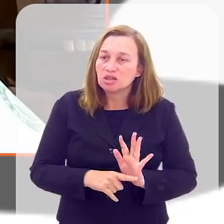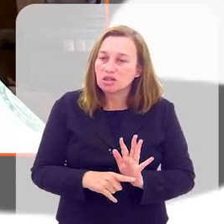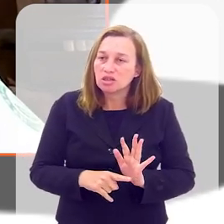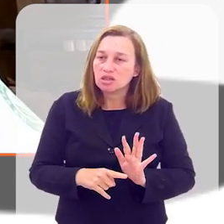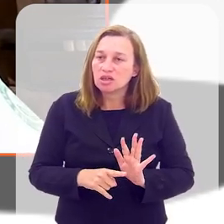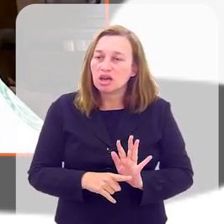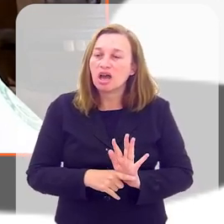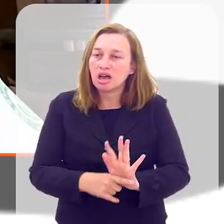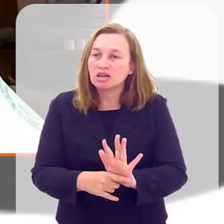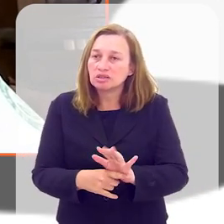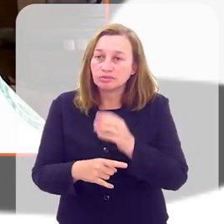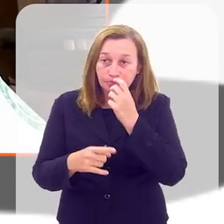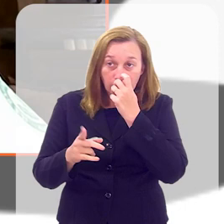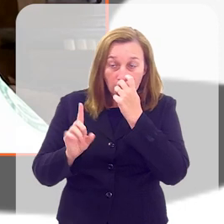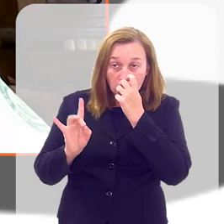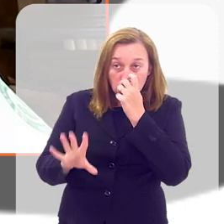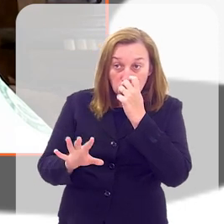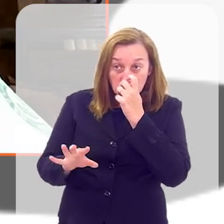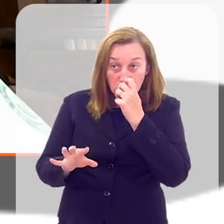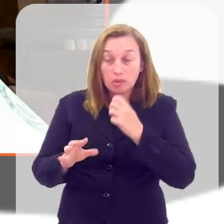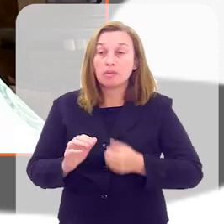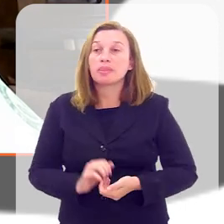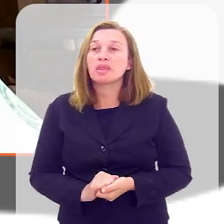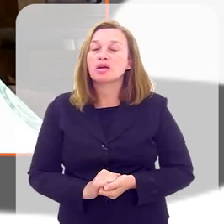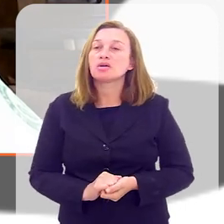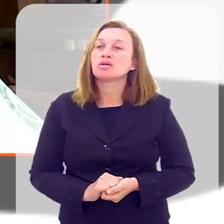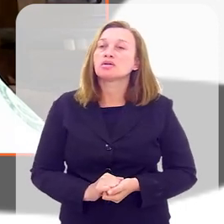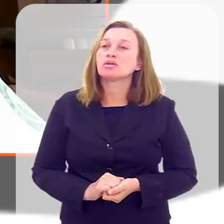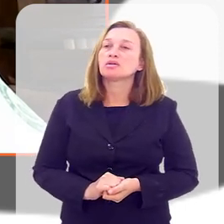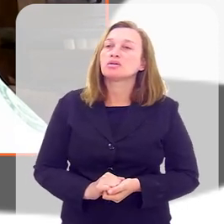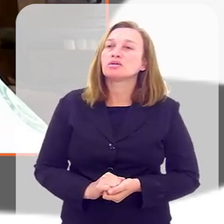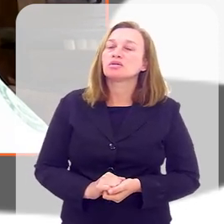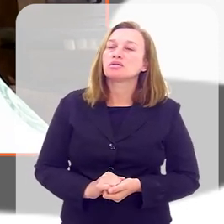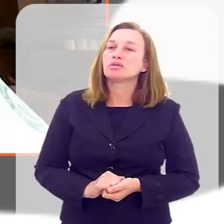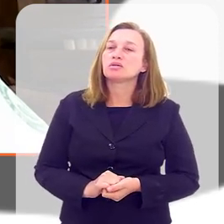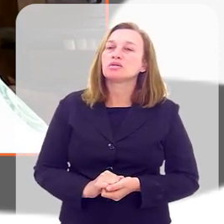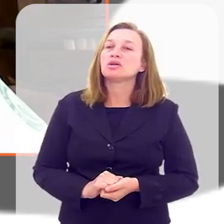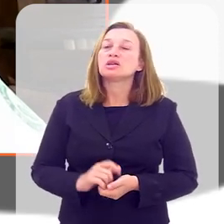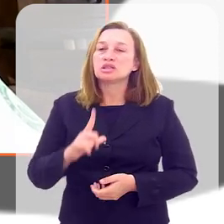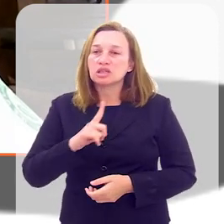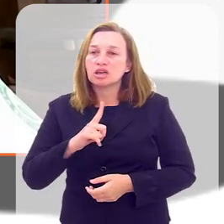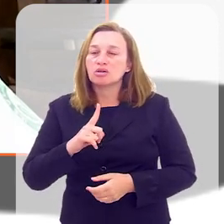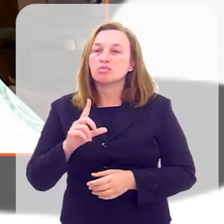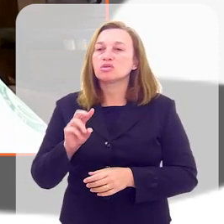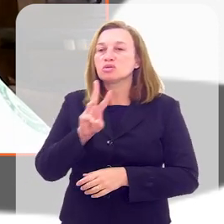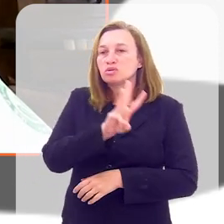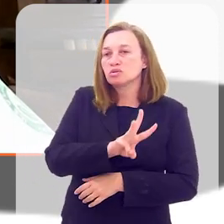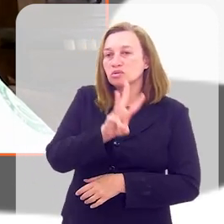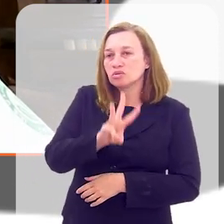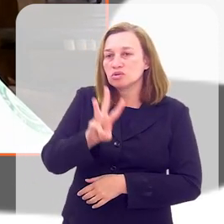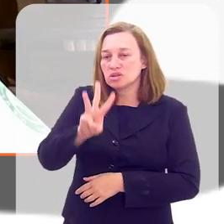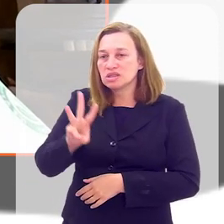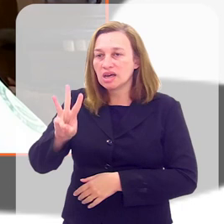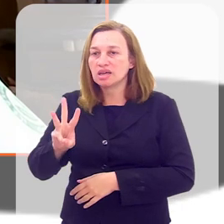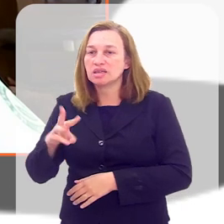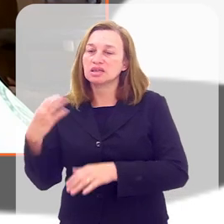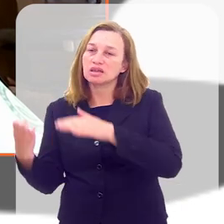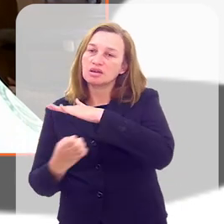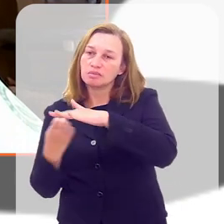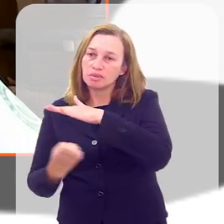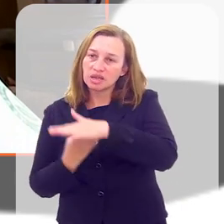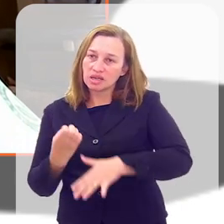projeto Então é só procurar nosso nosso nossa empresa pelo que nós temos um site aí que é